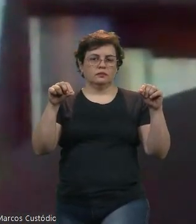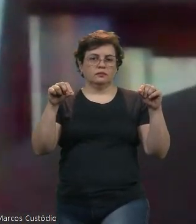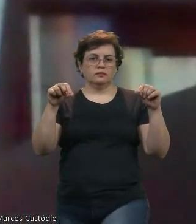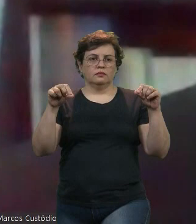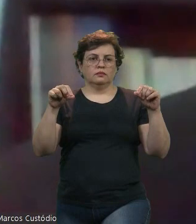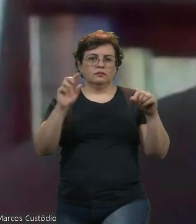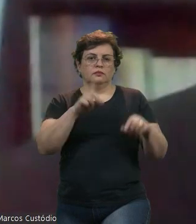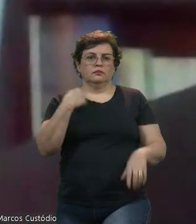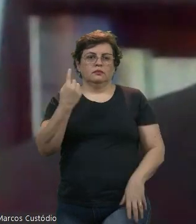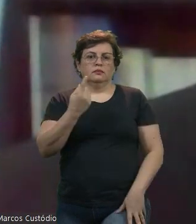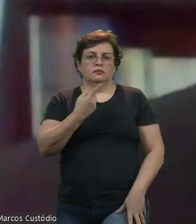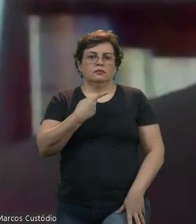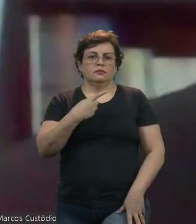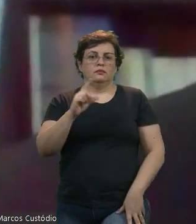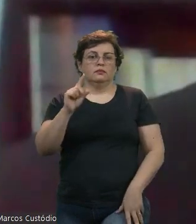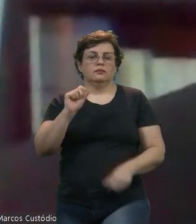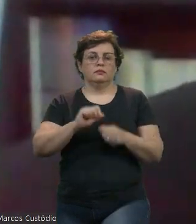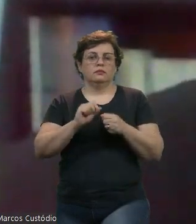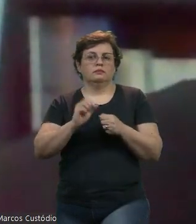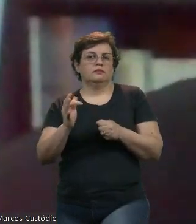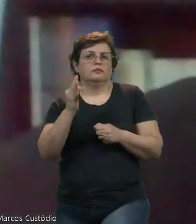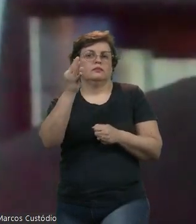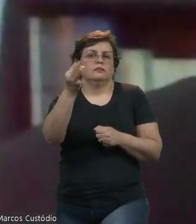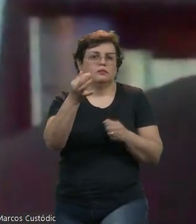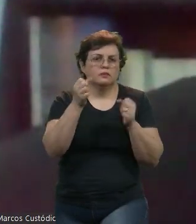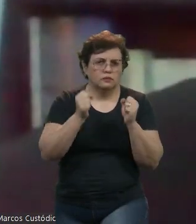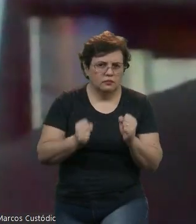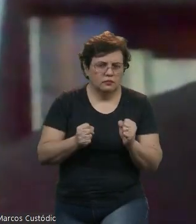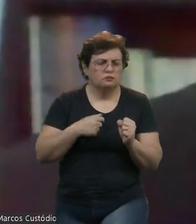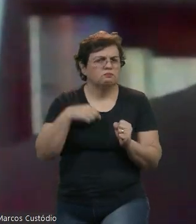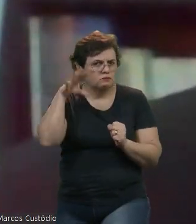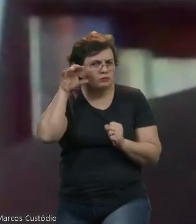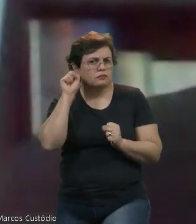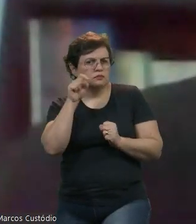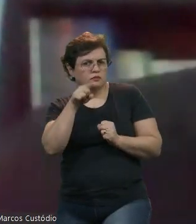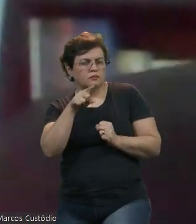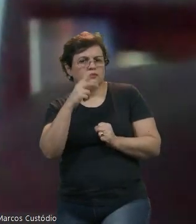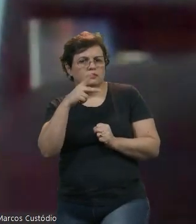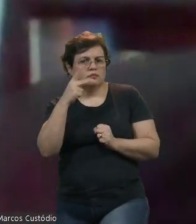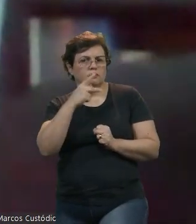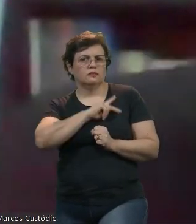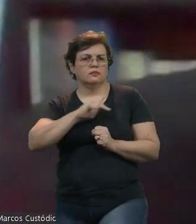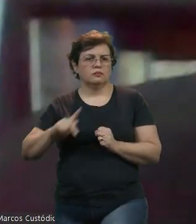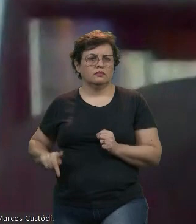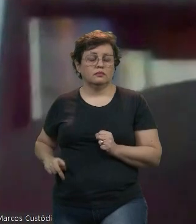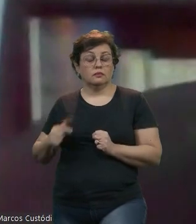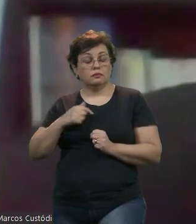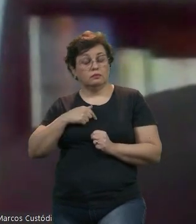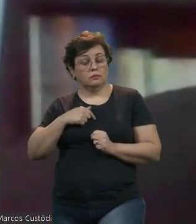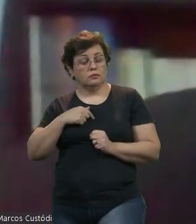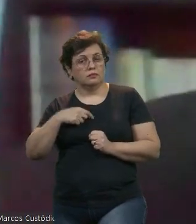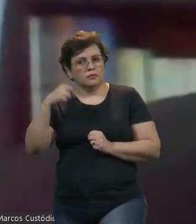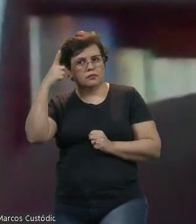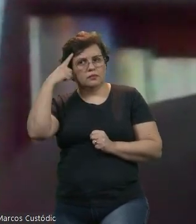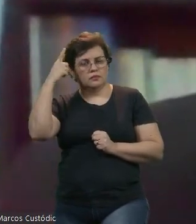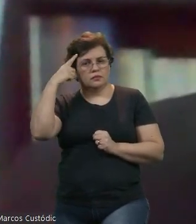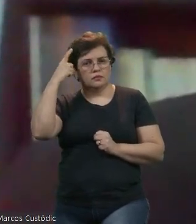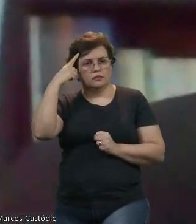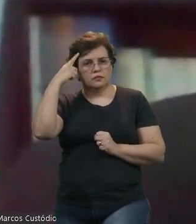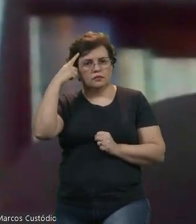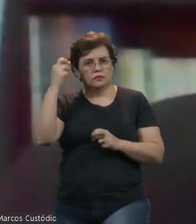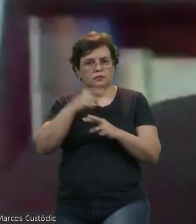dizendo: nós faremos tudo o que for possível. Eu ouvi Vossa Excelência dizer isso. E isso me remeteu a um fato